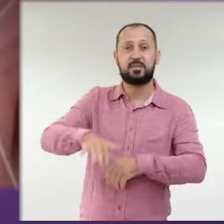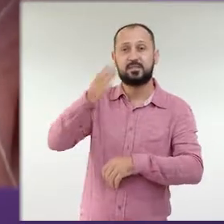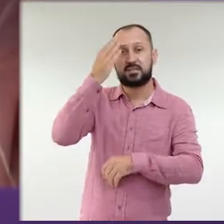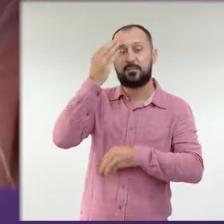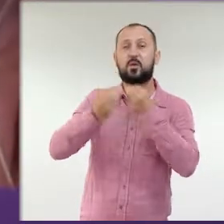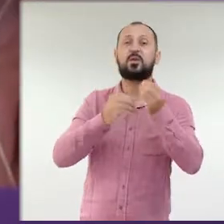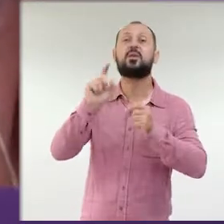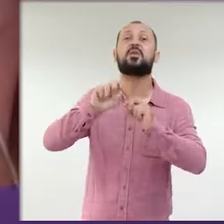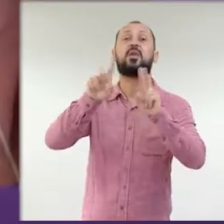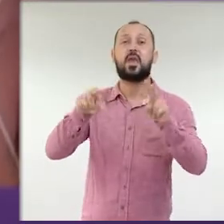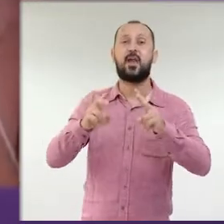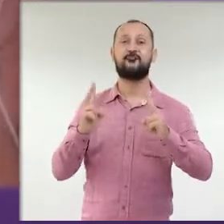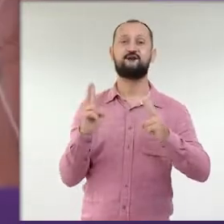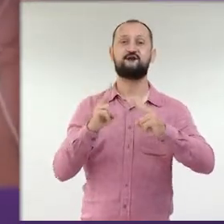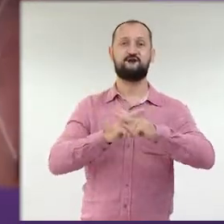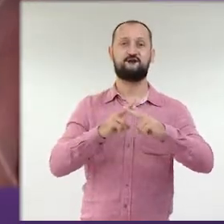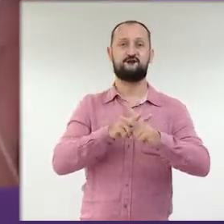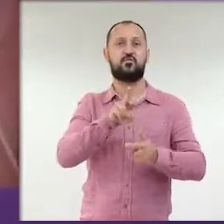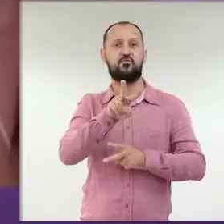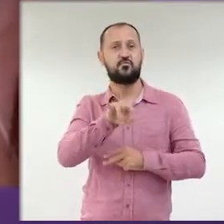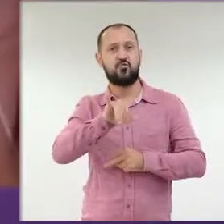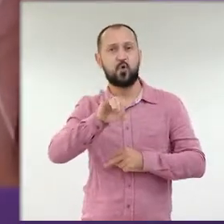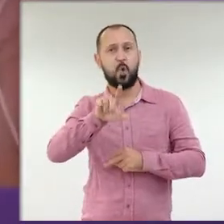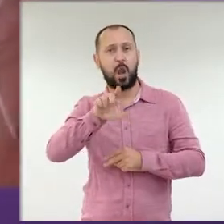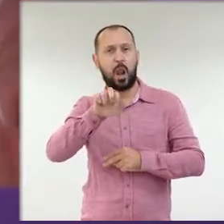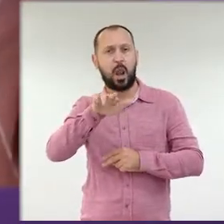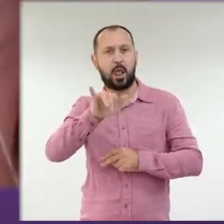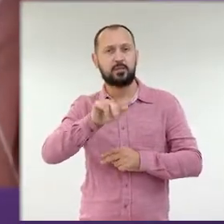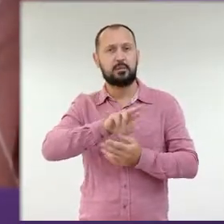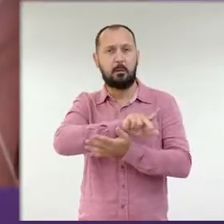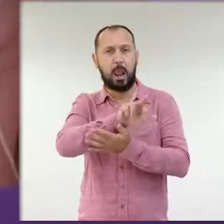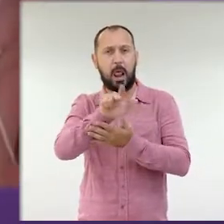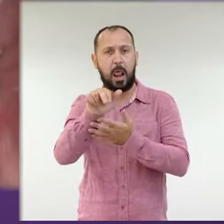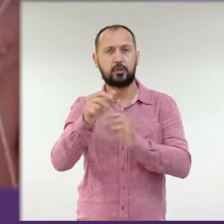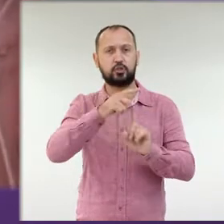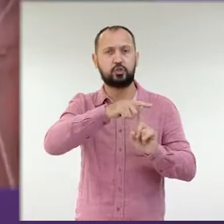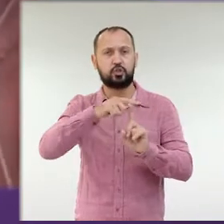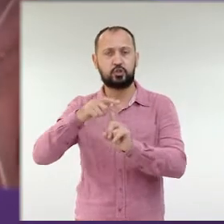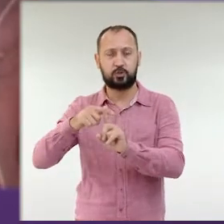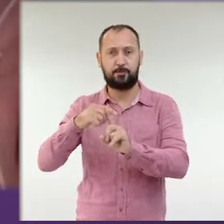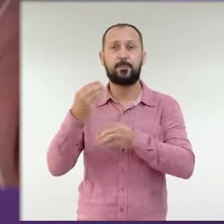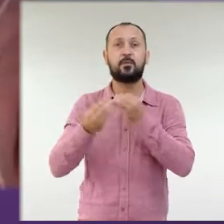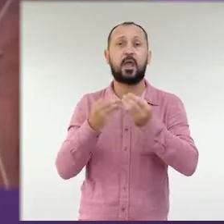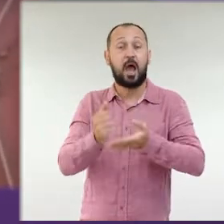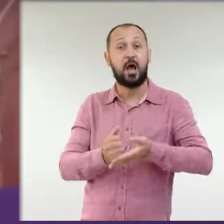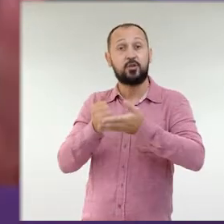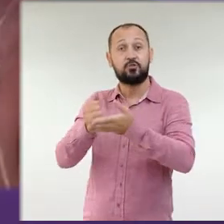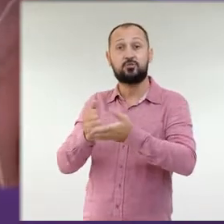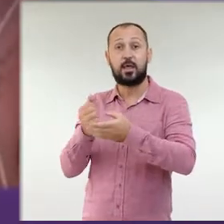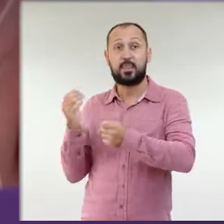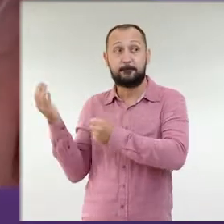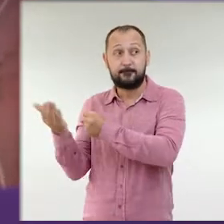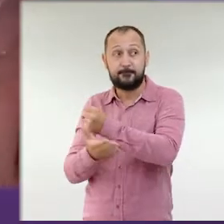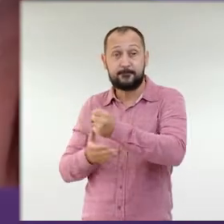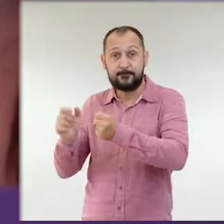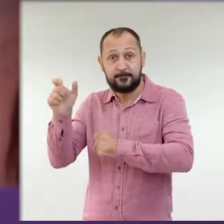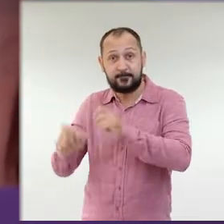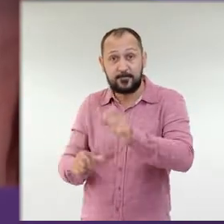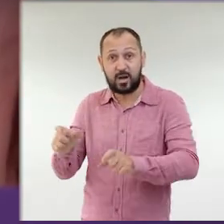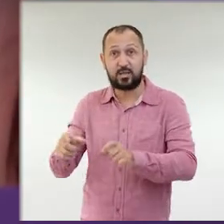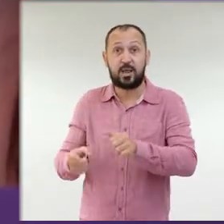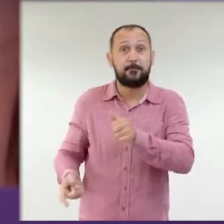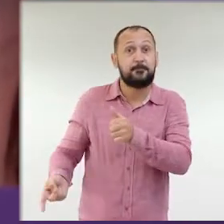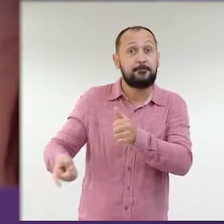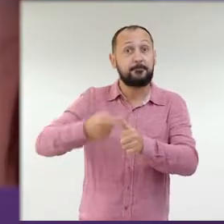violências e violações. Diante disso, o objetivo é instrumentalizar. Então, essa foi a